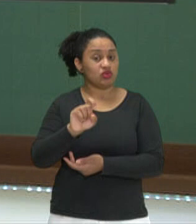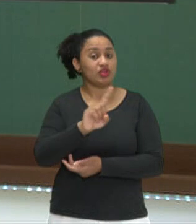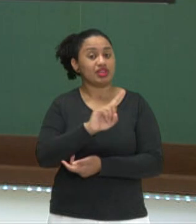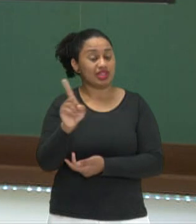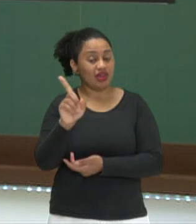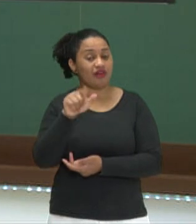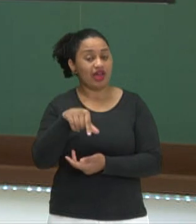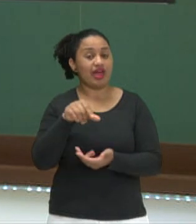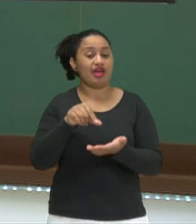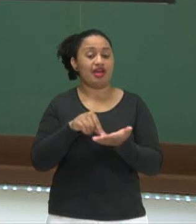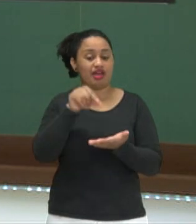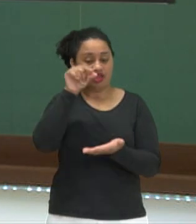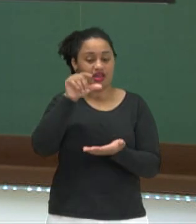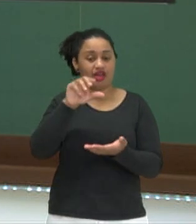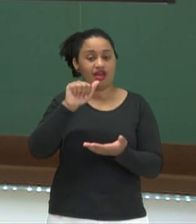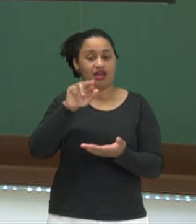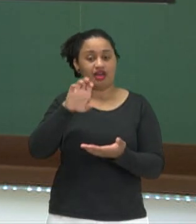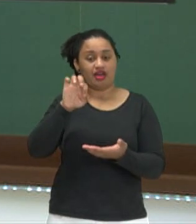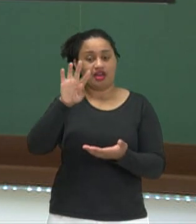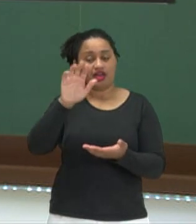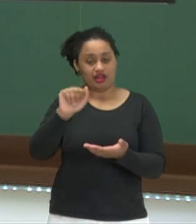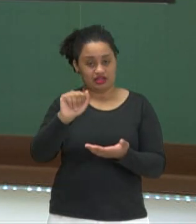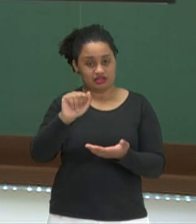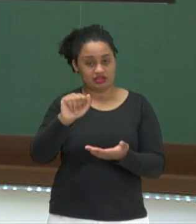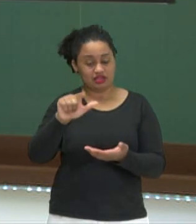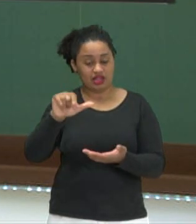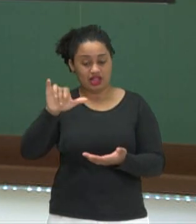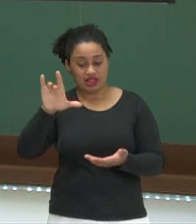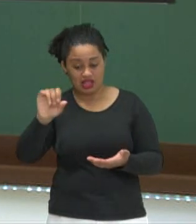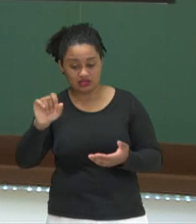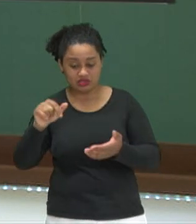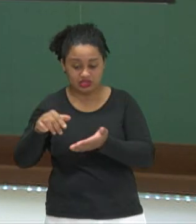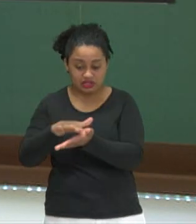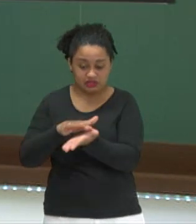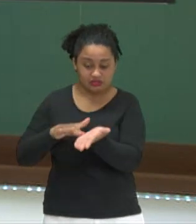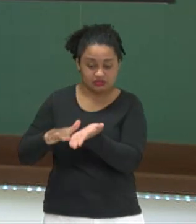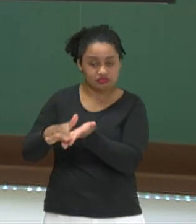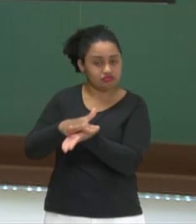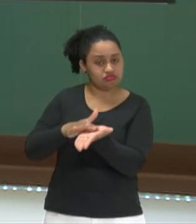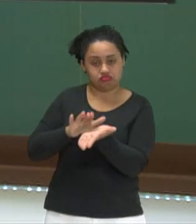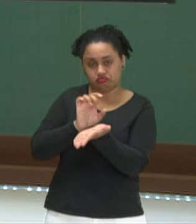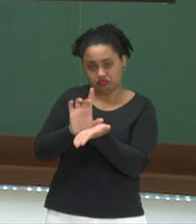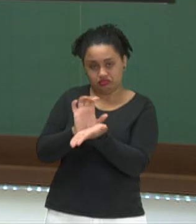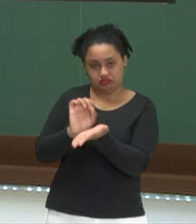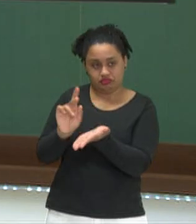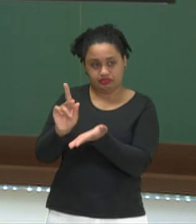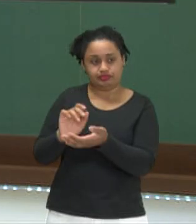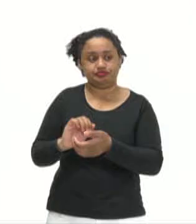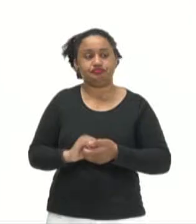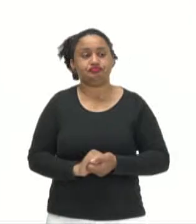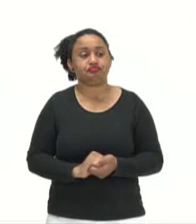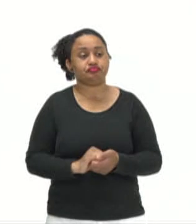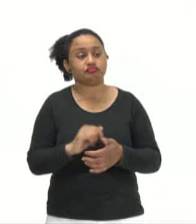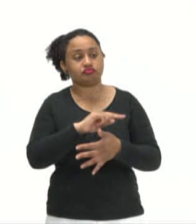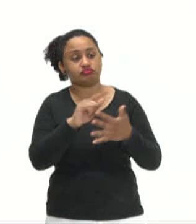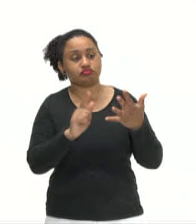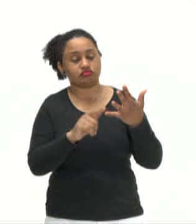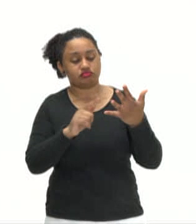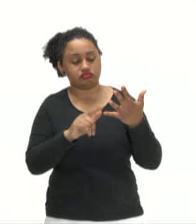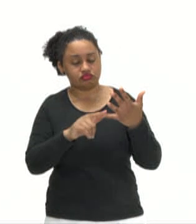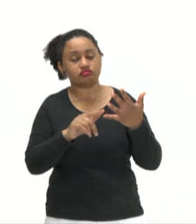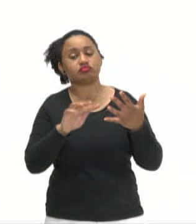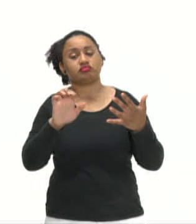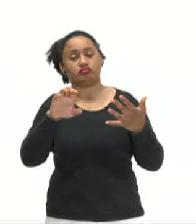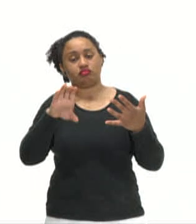aresta. Lado é quando a gente vai falando de um polígono em duas dimensões. Tranquilo? As faces laterais, que a gente